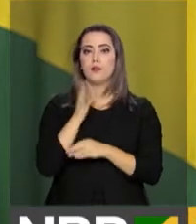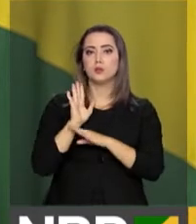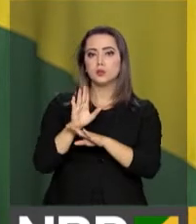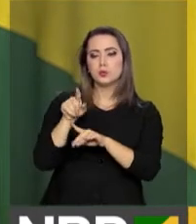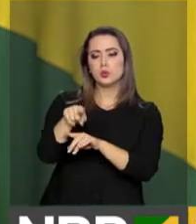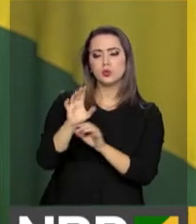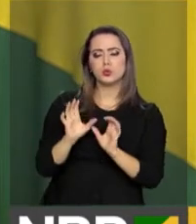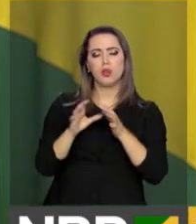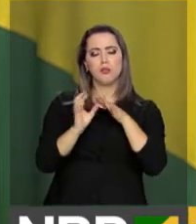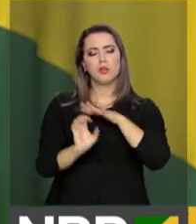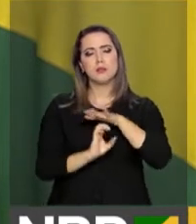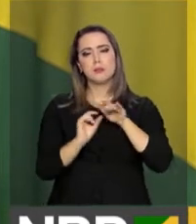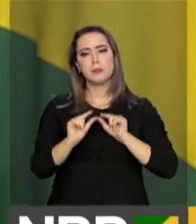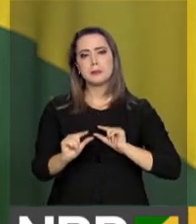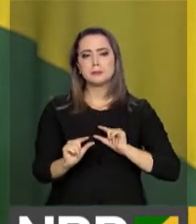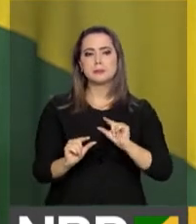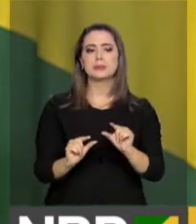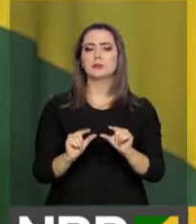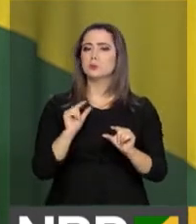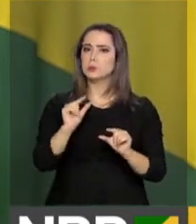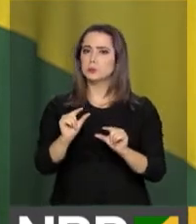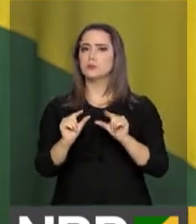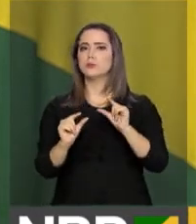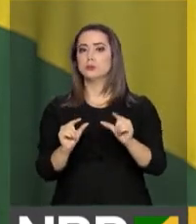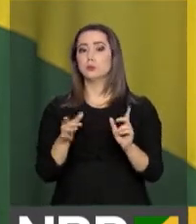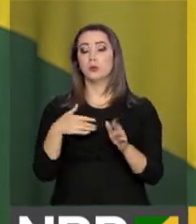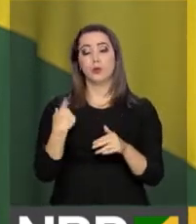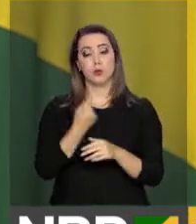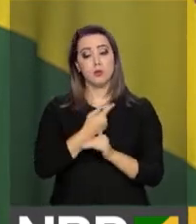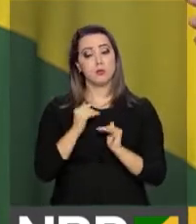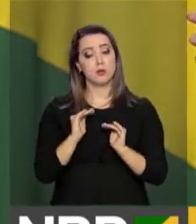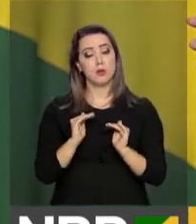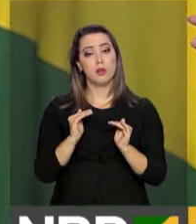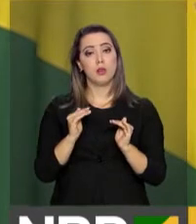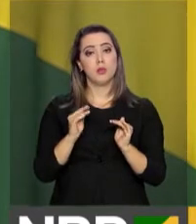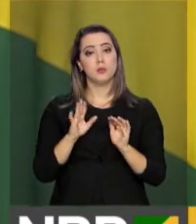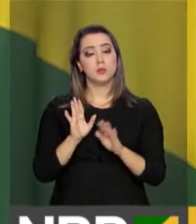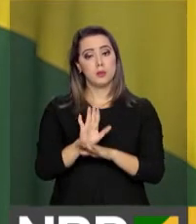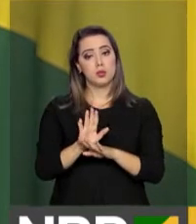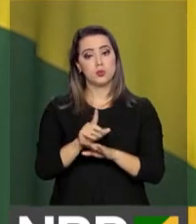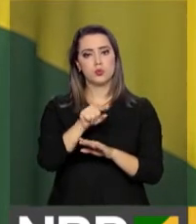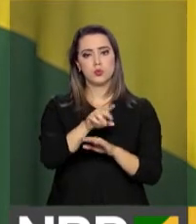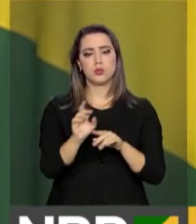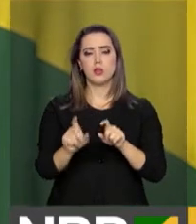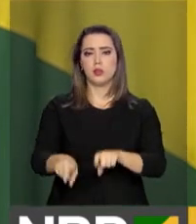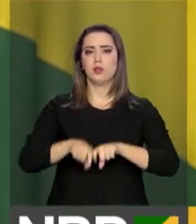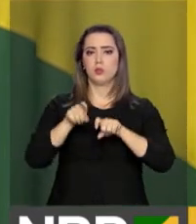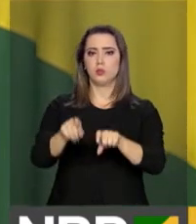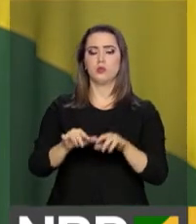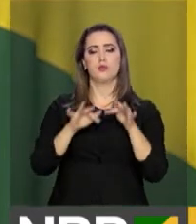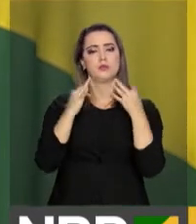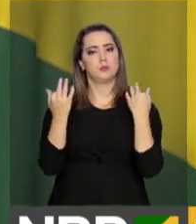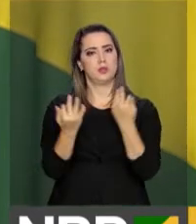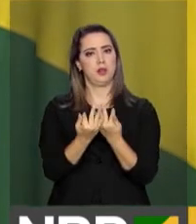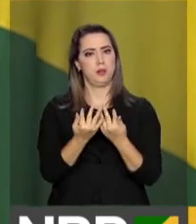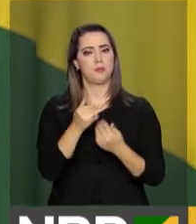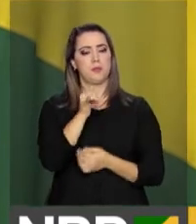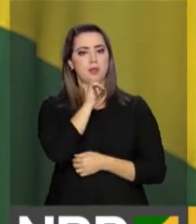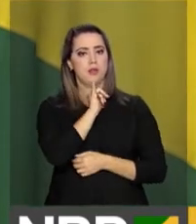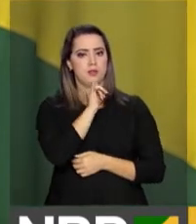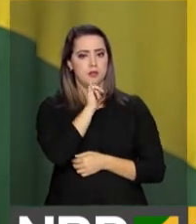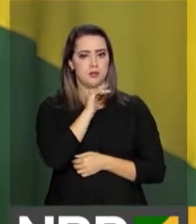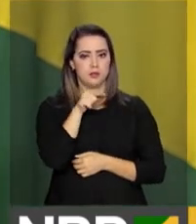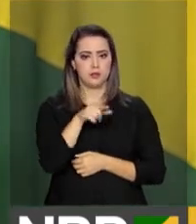pequenas empresas temos prestigiado os agricultores familiares basta dar um exemplo passa